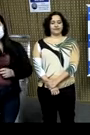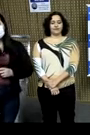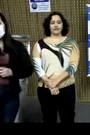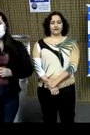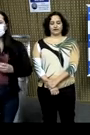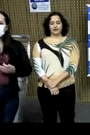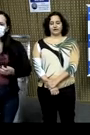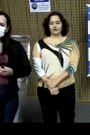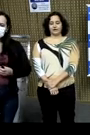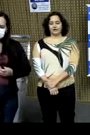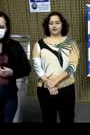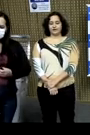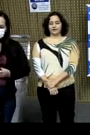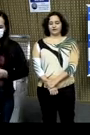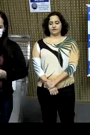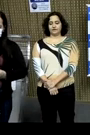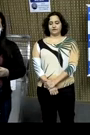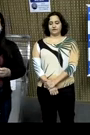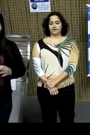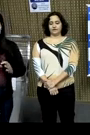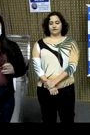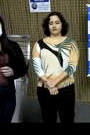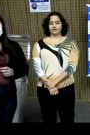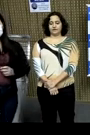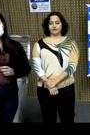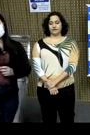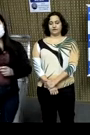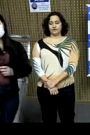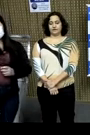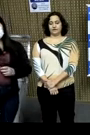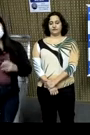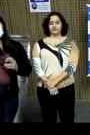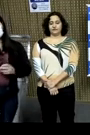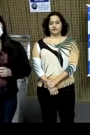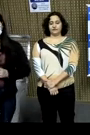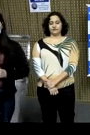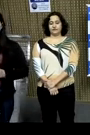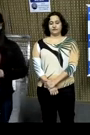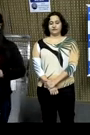anos, para uma população de 1.436, tivemos 127% no